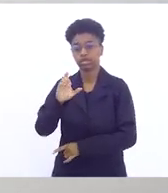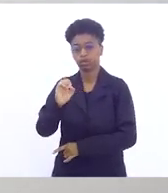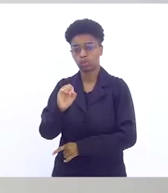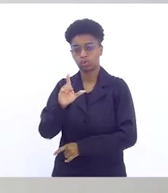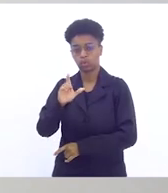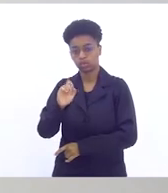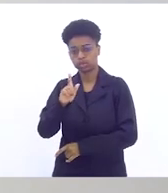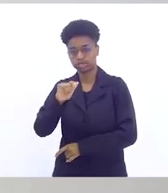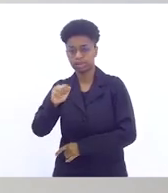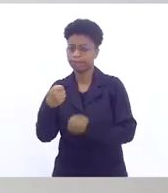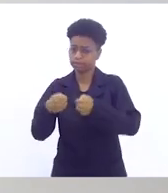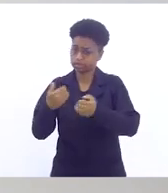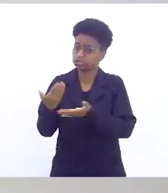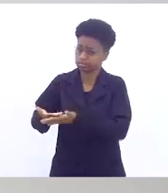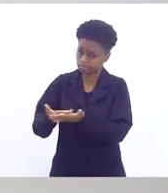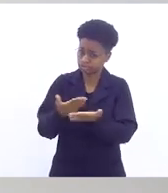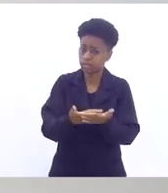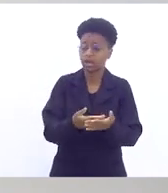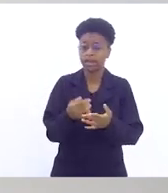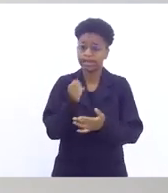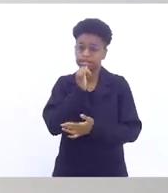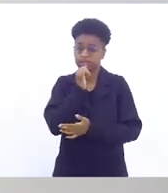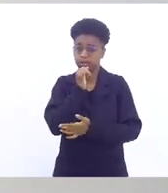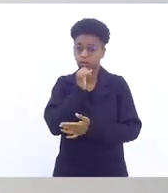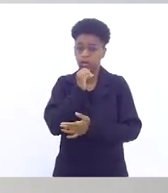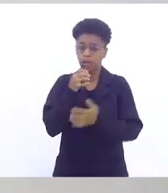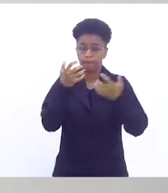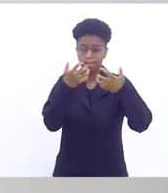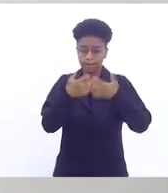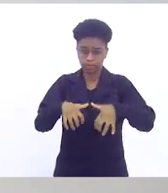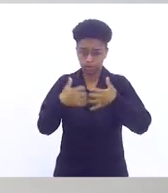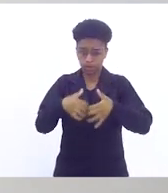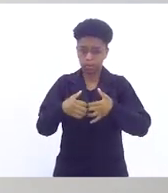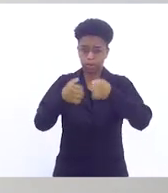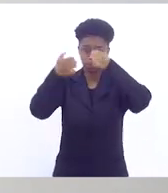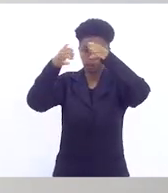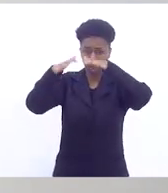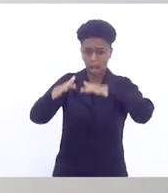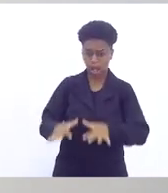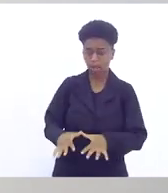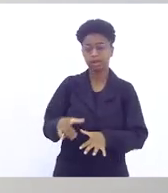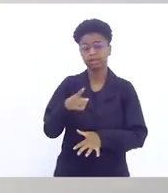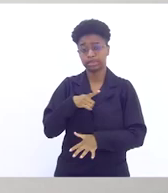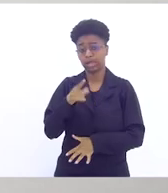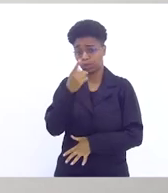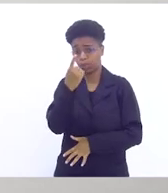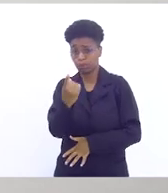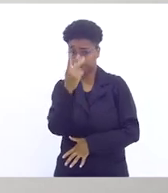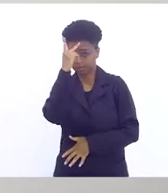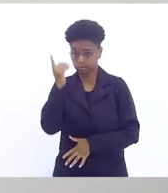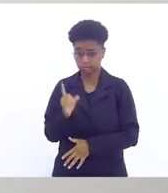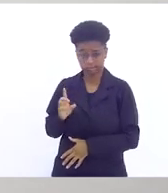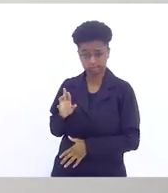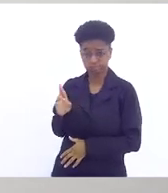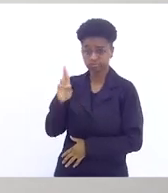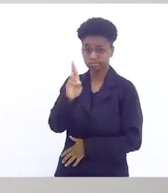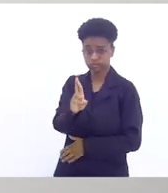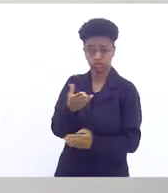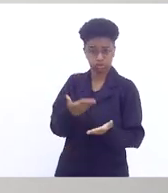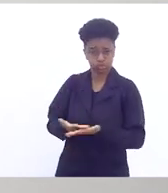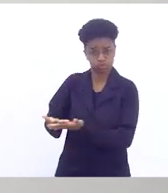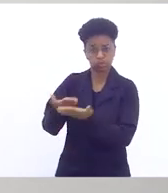alguns estudos em Petrópolis tem que ser um geólos de carreira um geólogo que esteja à frente de tudo isso